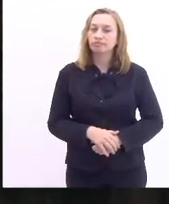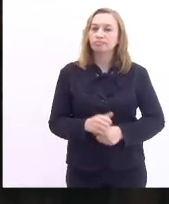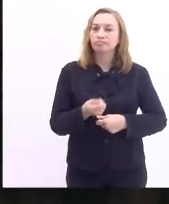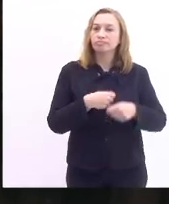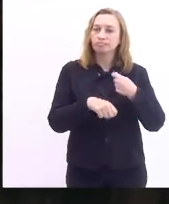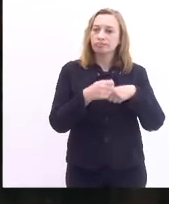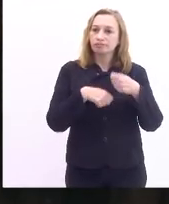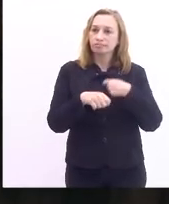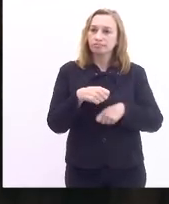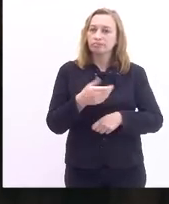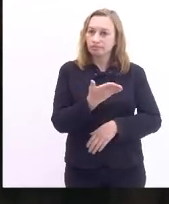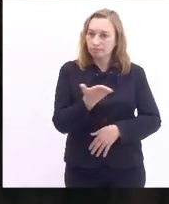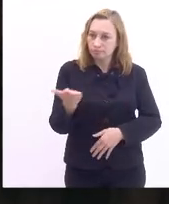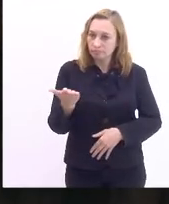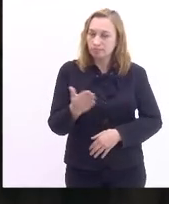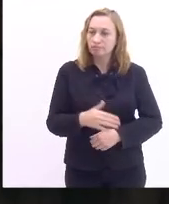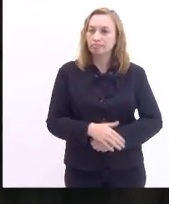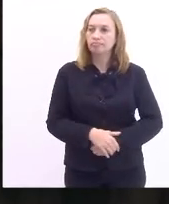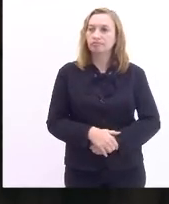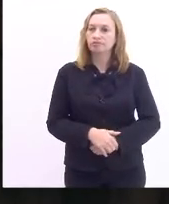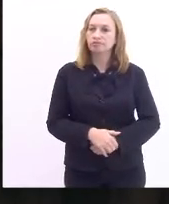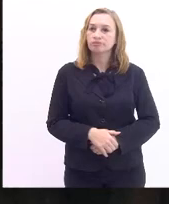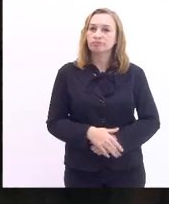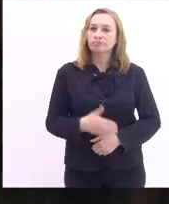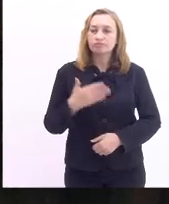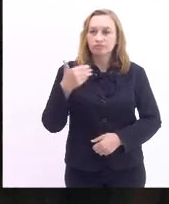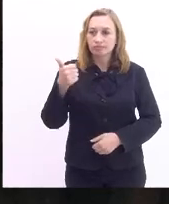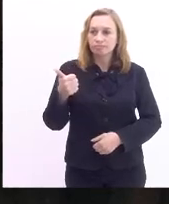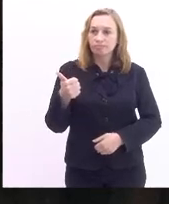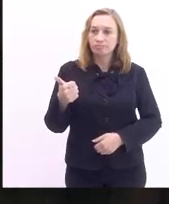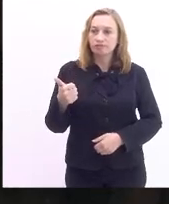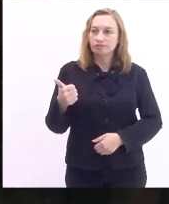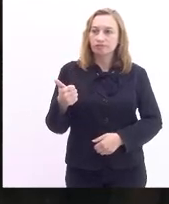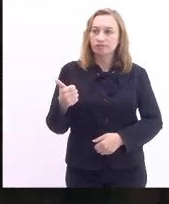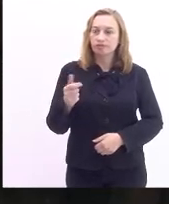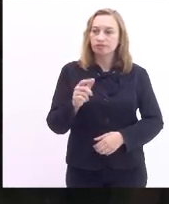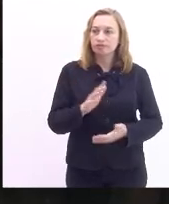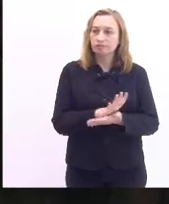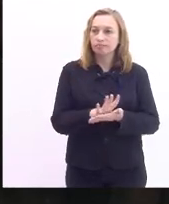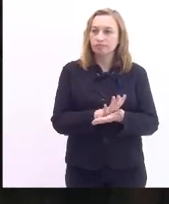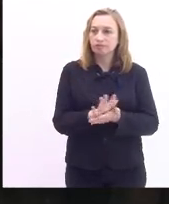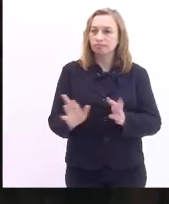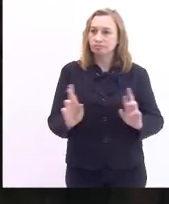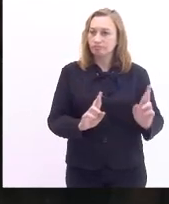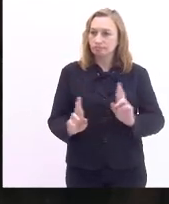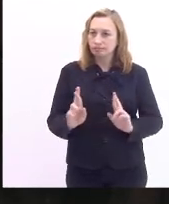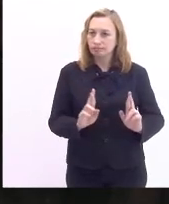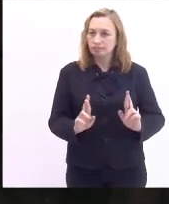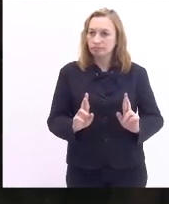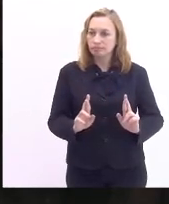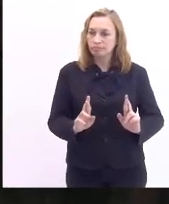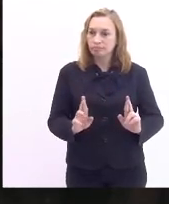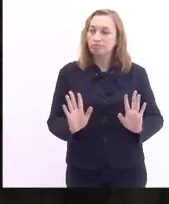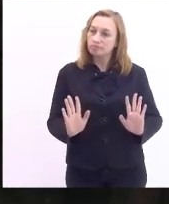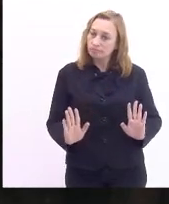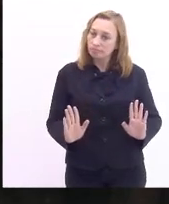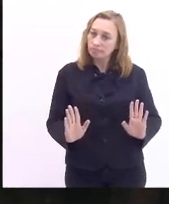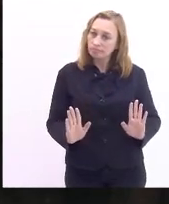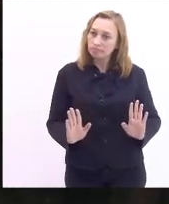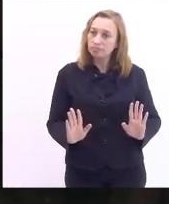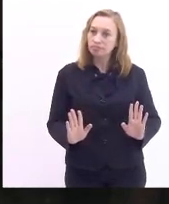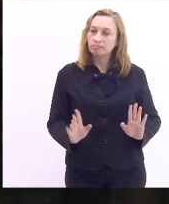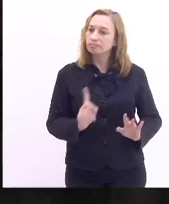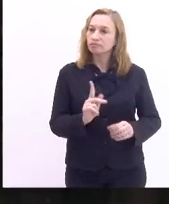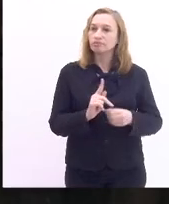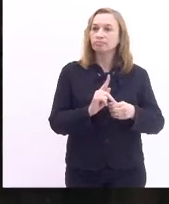administração de vocês então é melhor que eu não tenho nenhuma relação ela só vai ter que as pessoas então ele